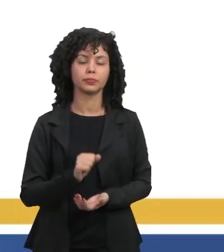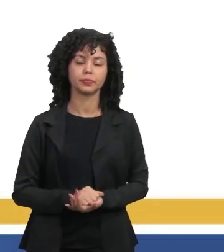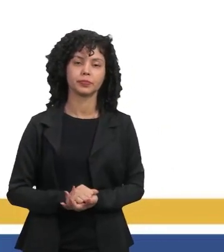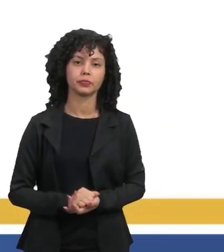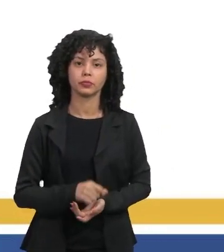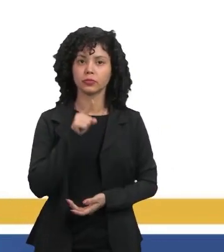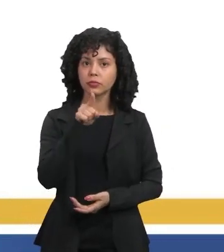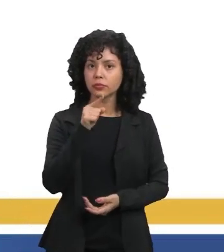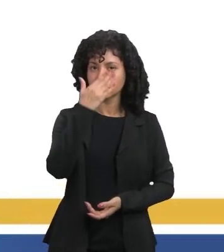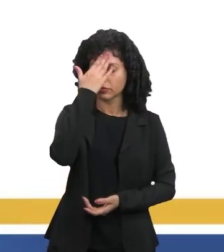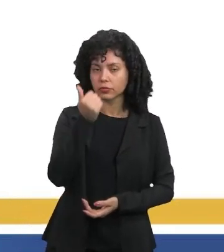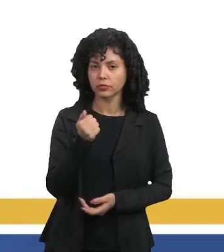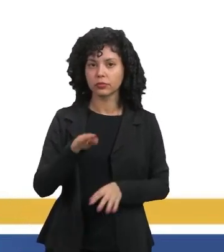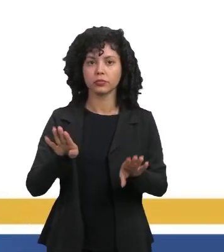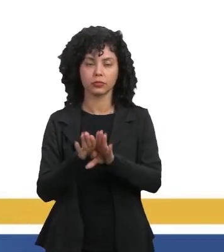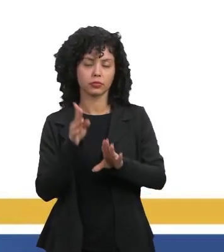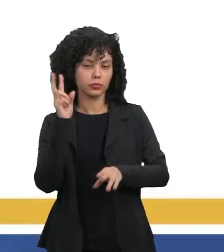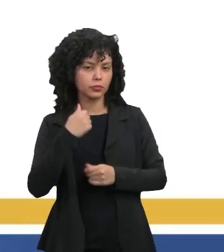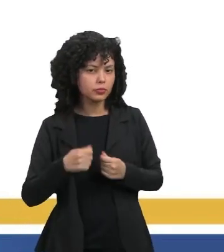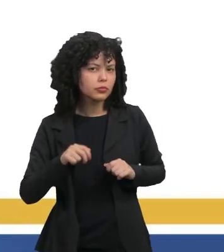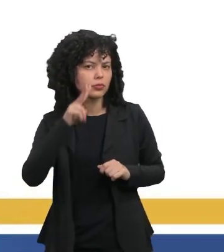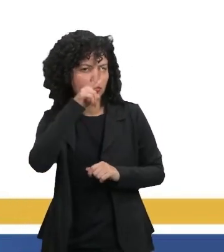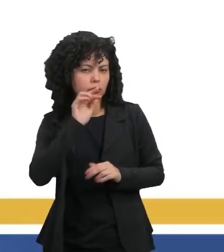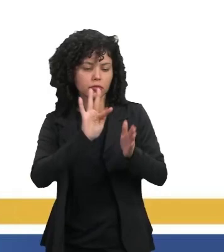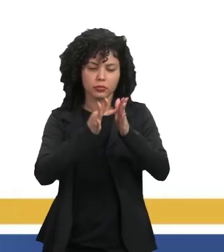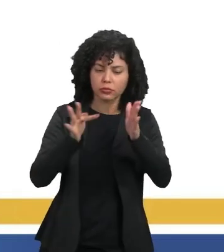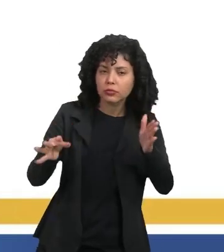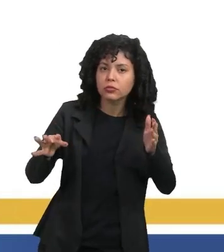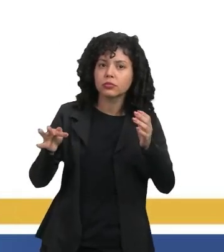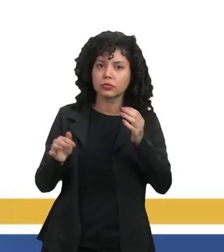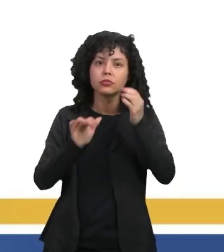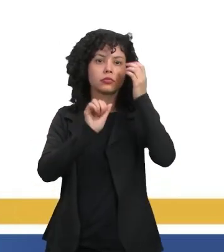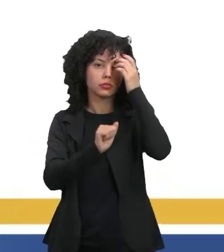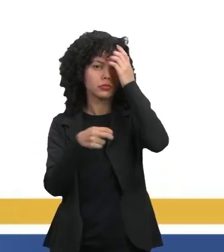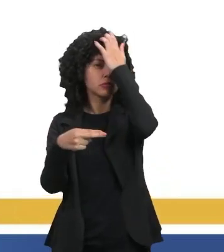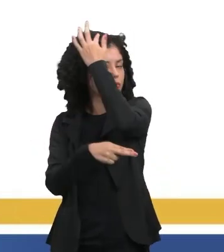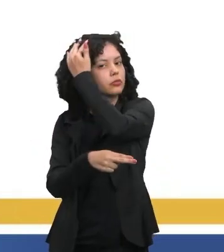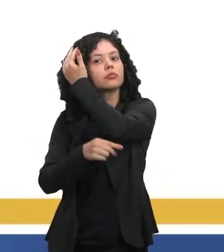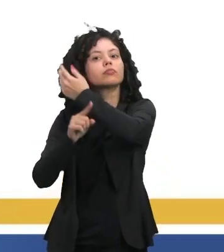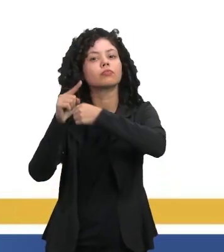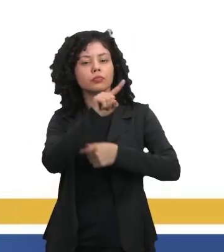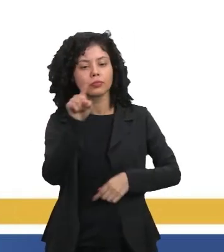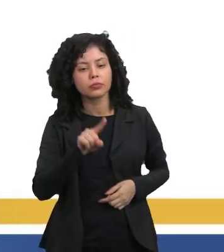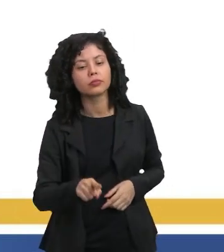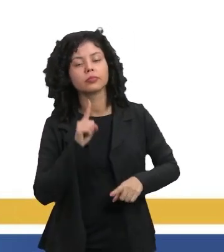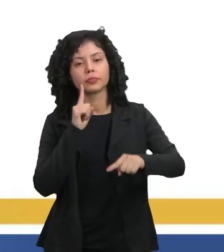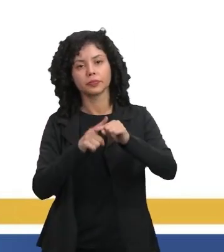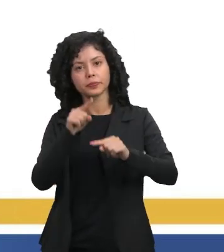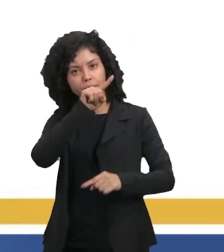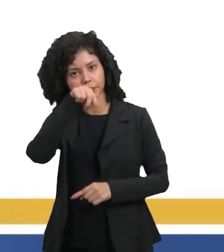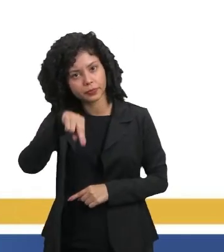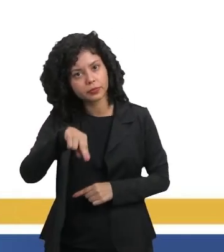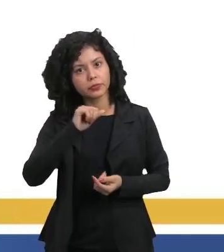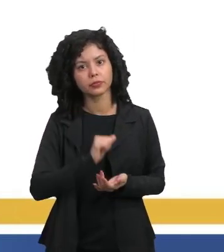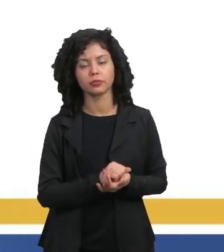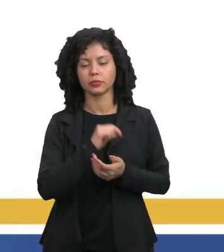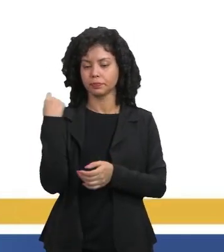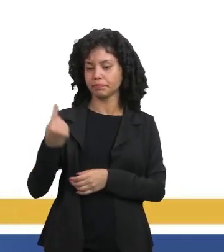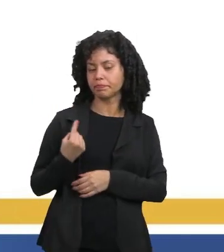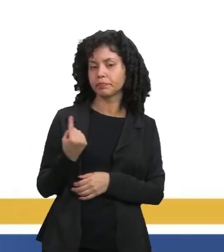Para você saber se está certo, você tem que lembrar daquela formulazinha. A é igual a Z mais N. Se eu quero N,